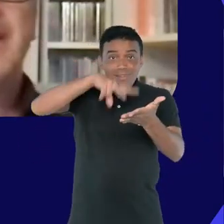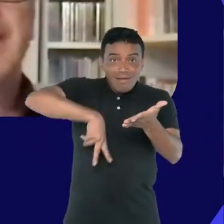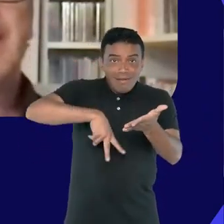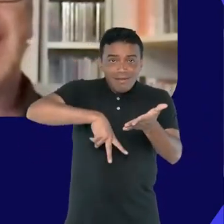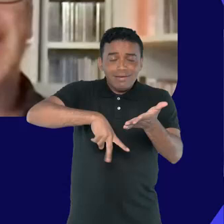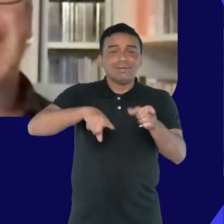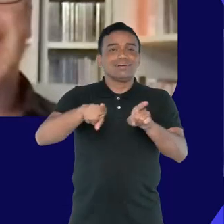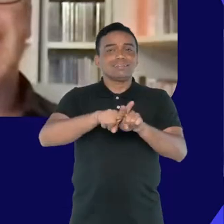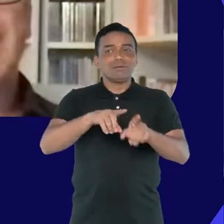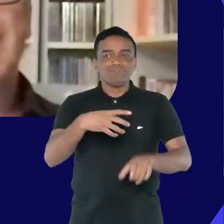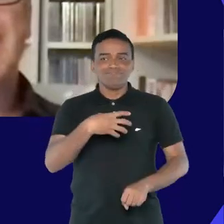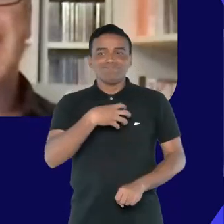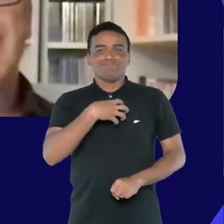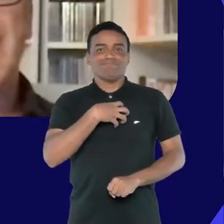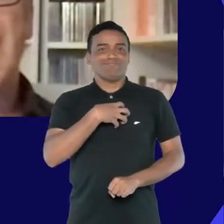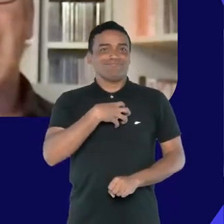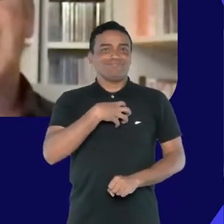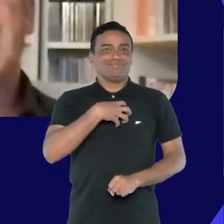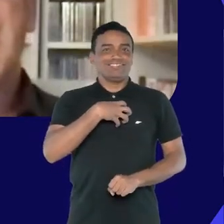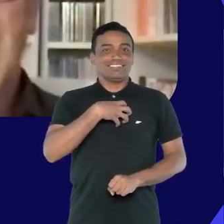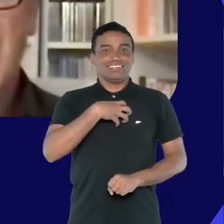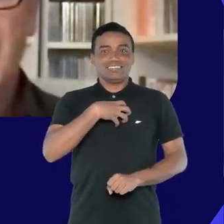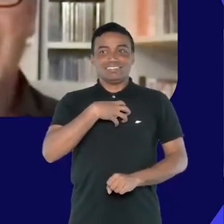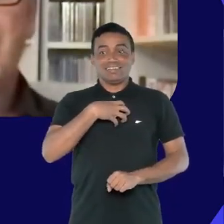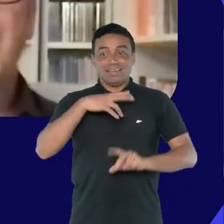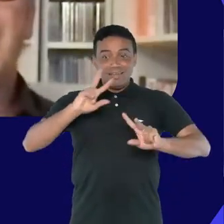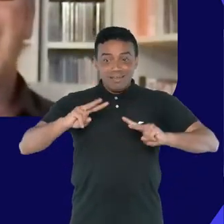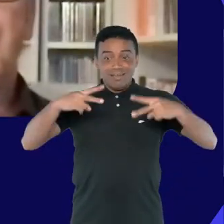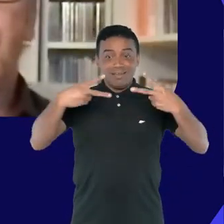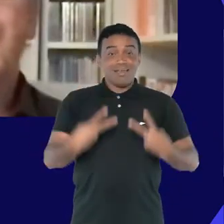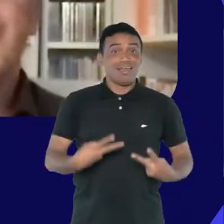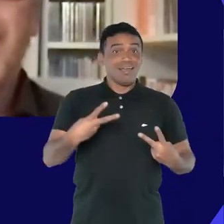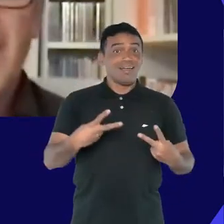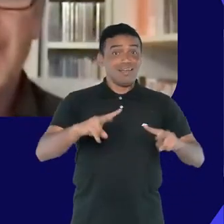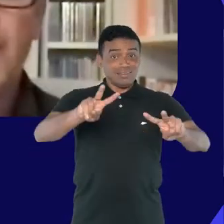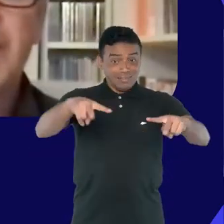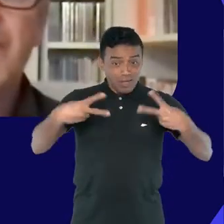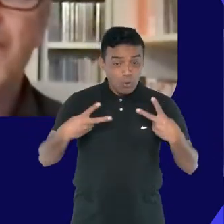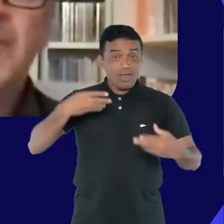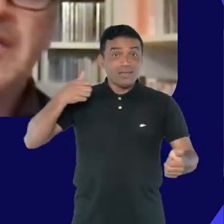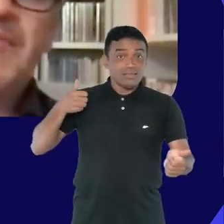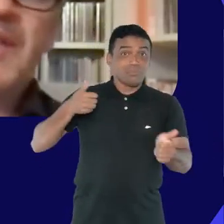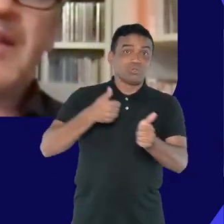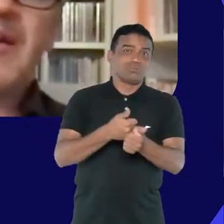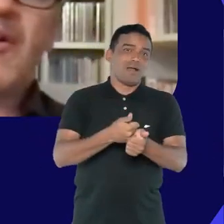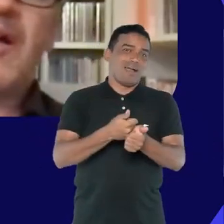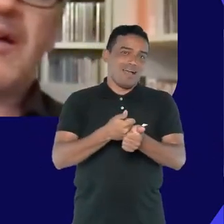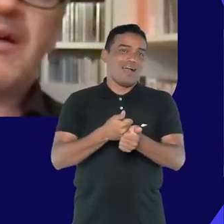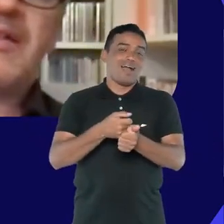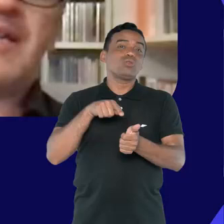forma, se tem de entregar ou também se tem de aproximar do livro,